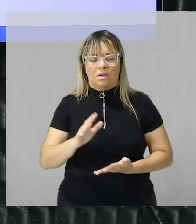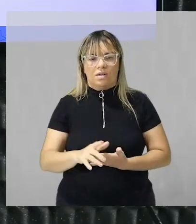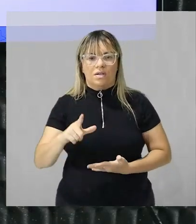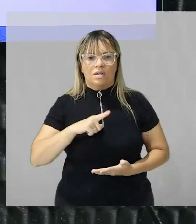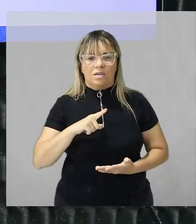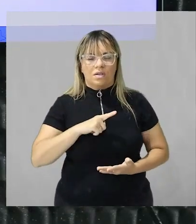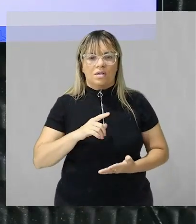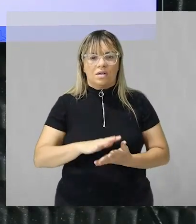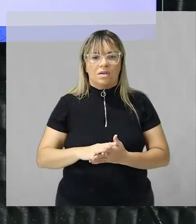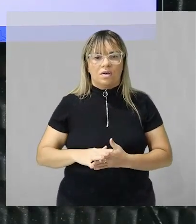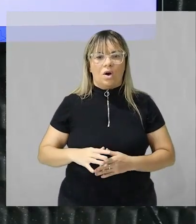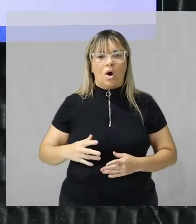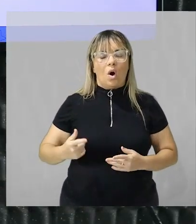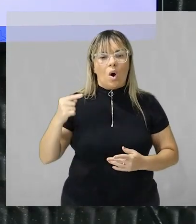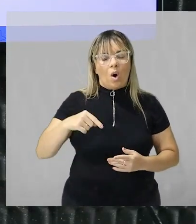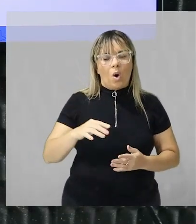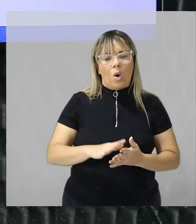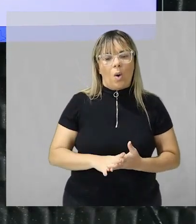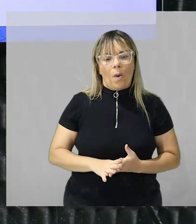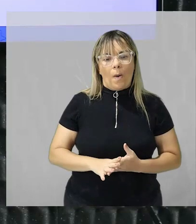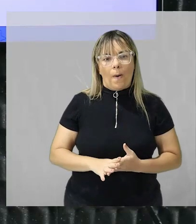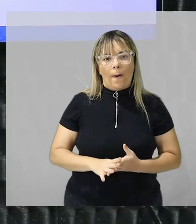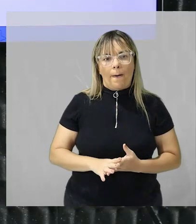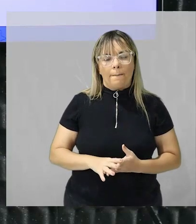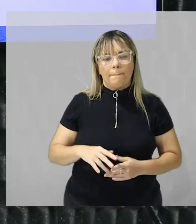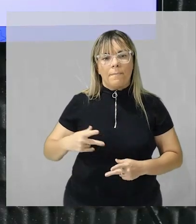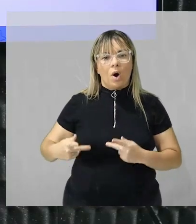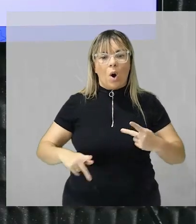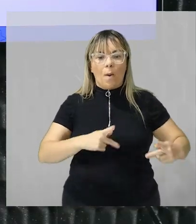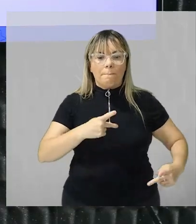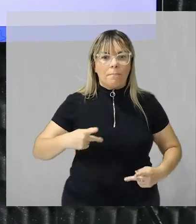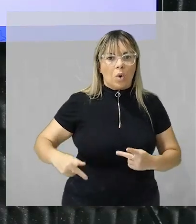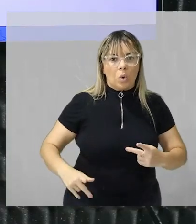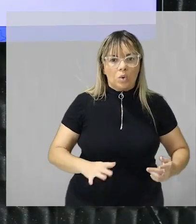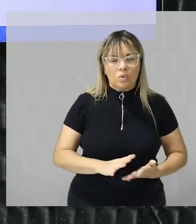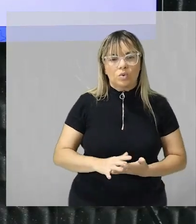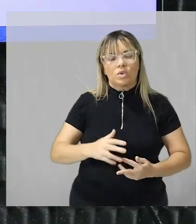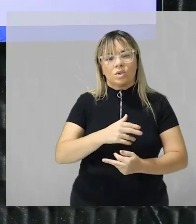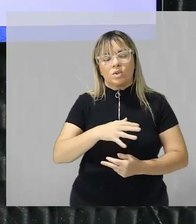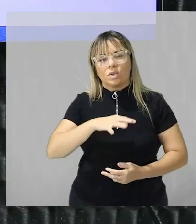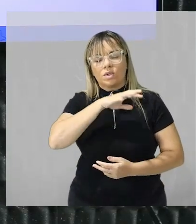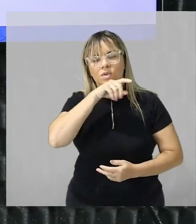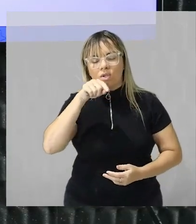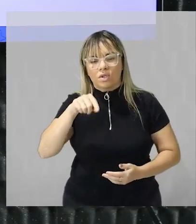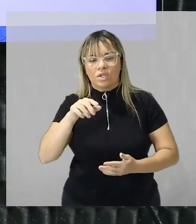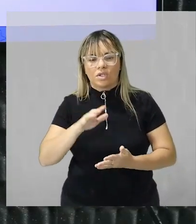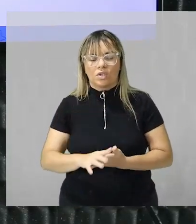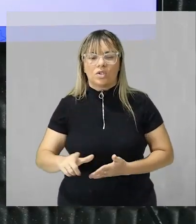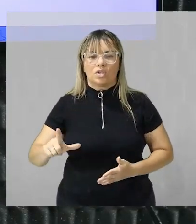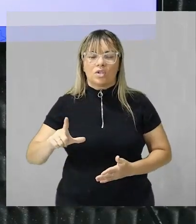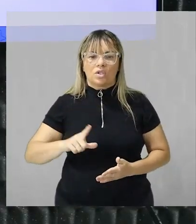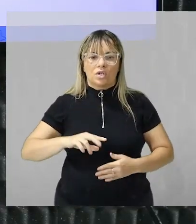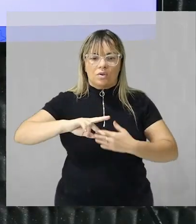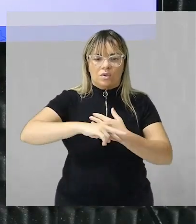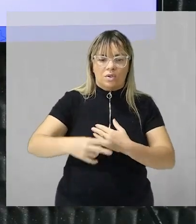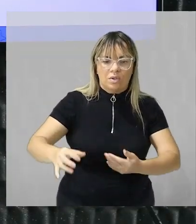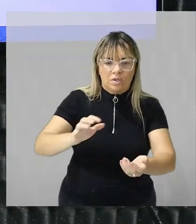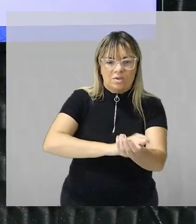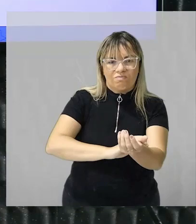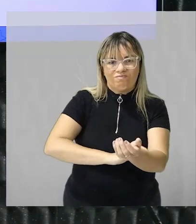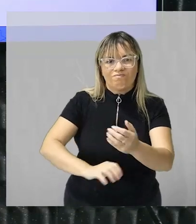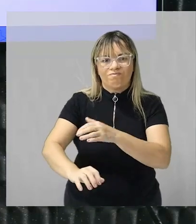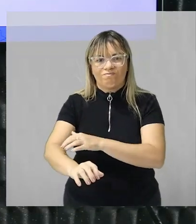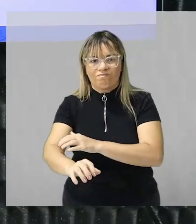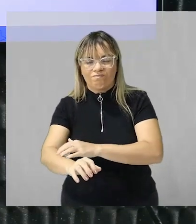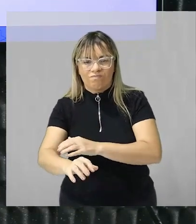recebia hormônios de animais, muitas pessoas sofriam de reações alérgicas. E para evitar